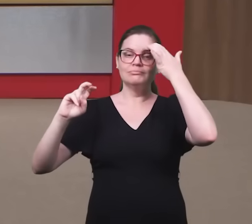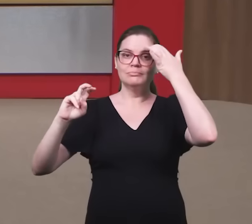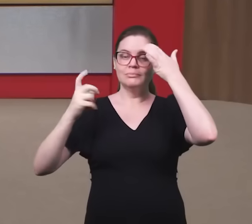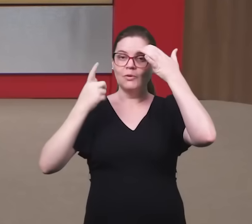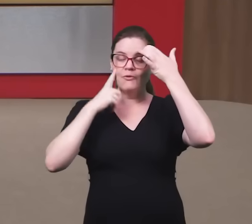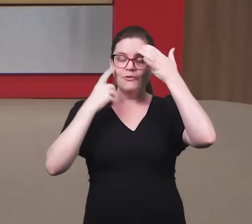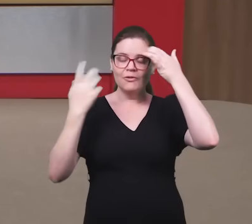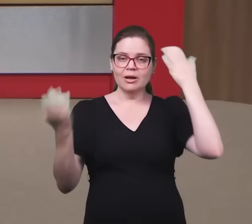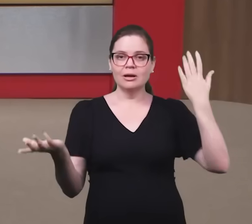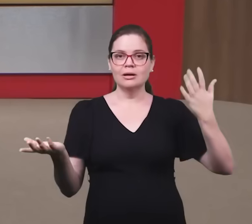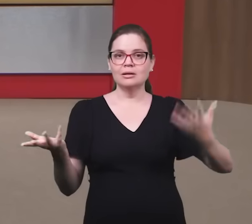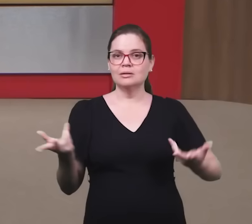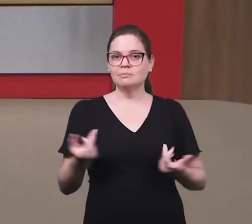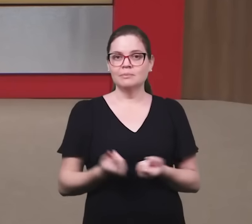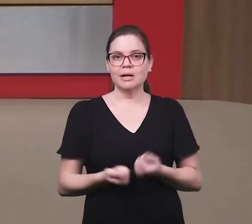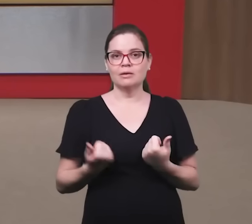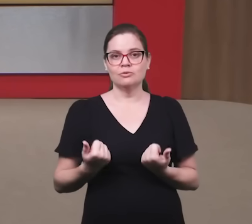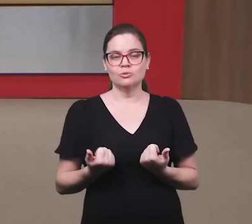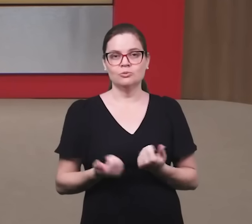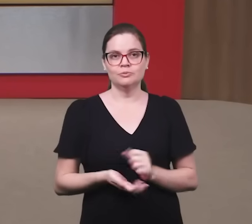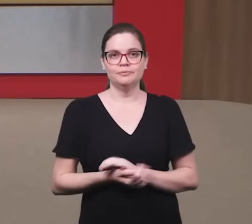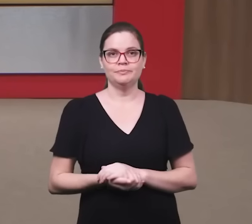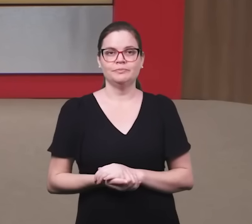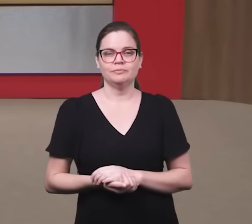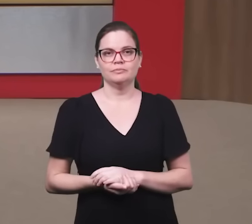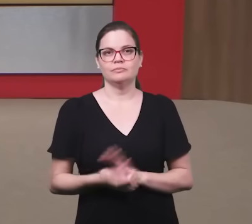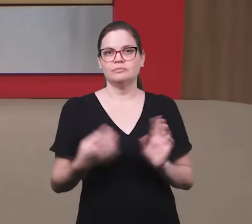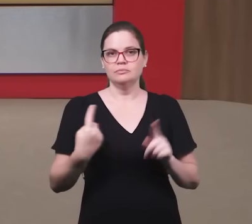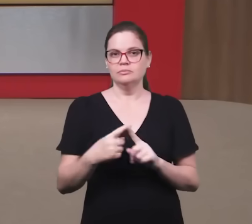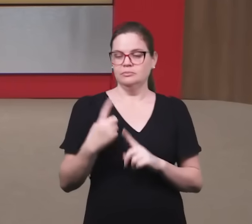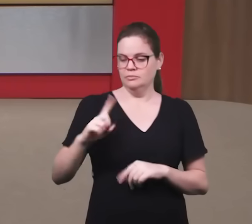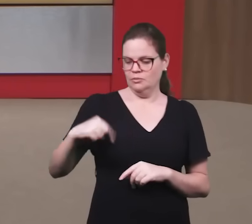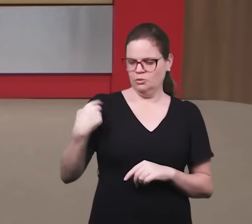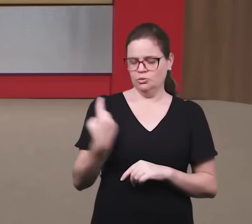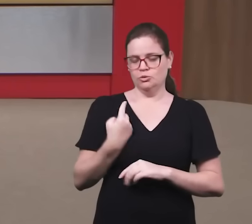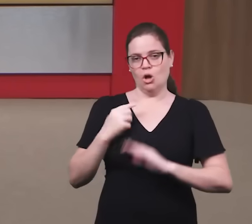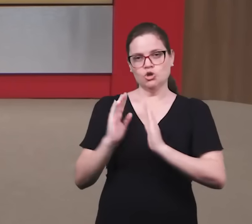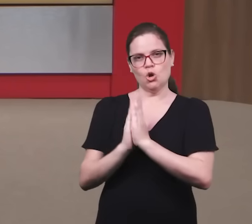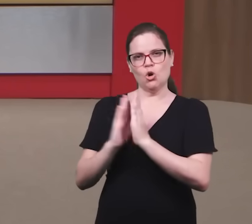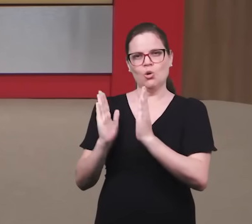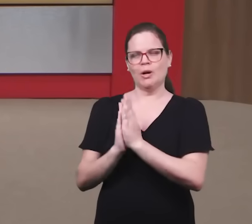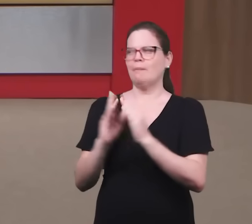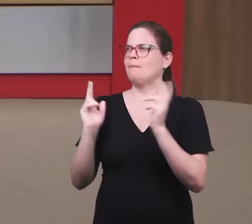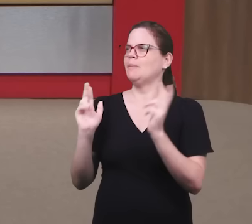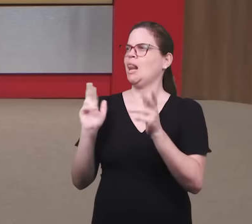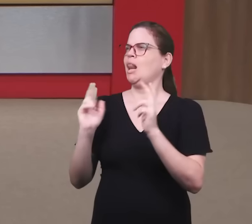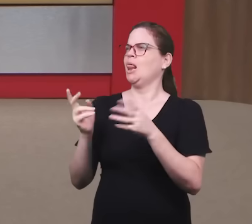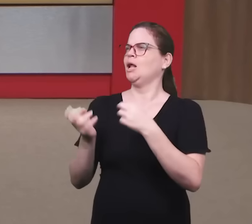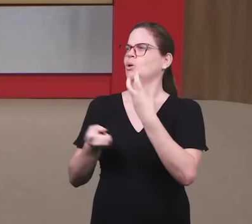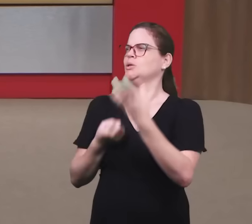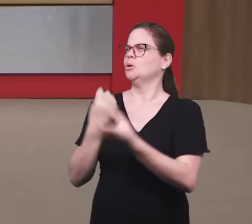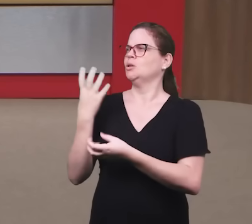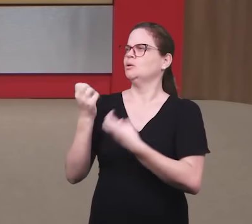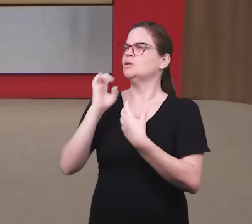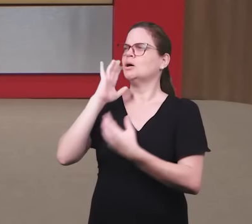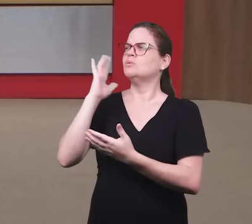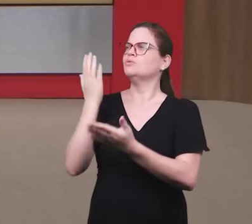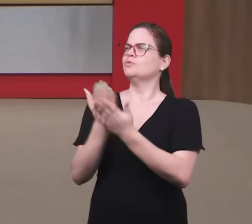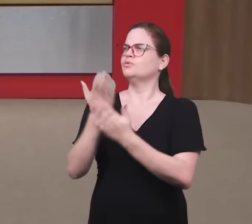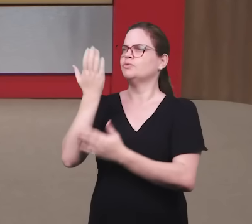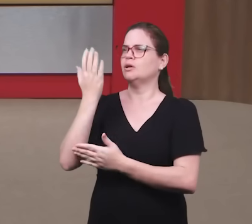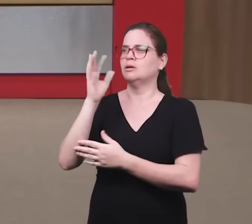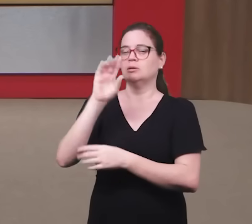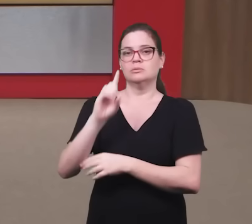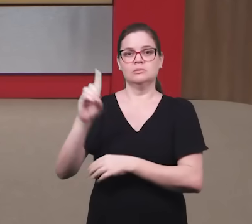coisa gloriosa! Quando nós oramos a este Deus, confiando